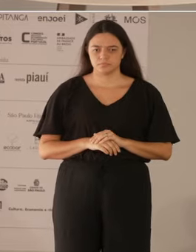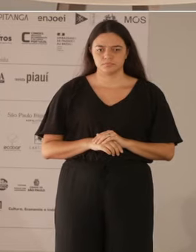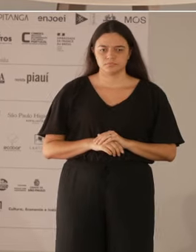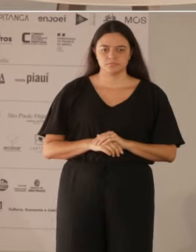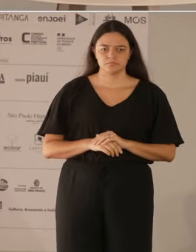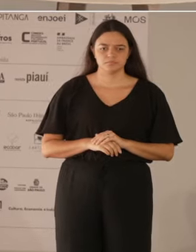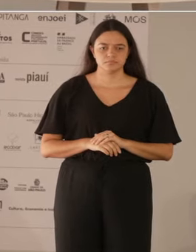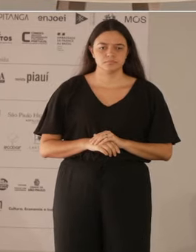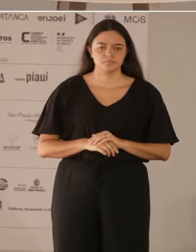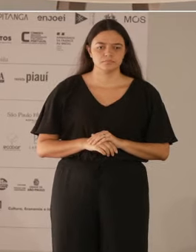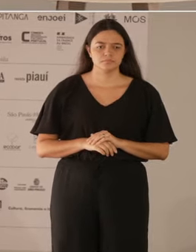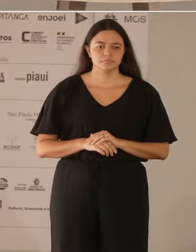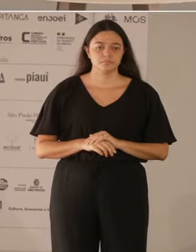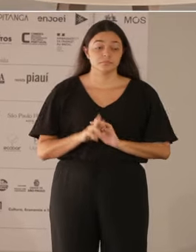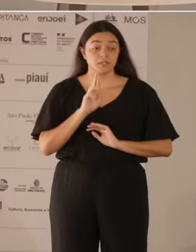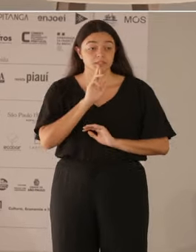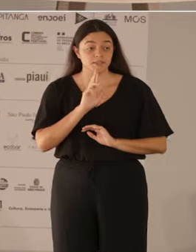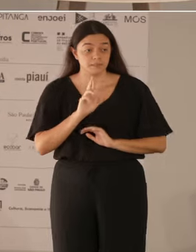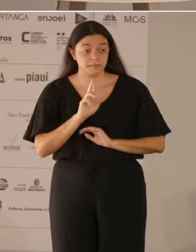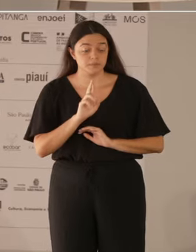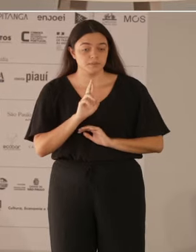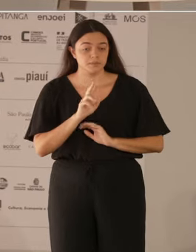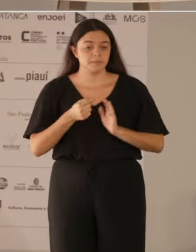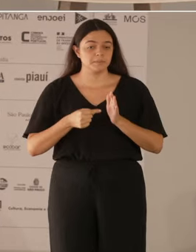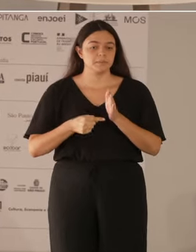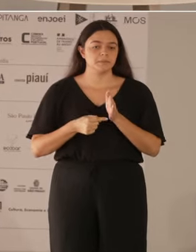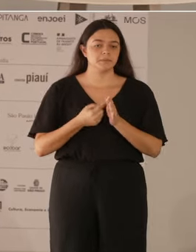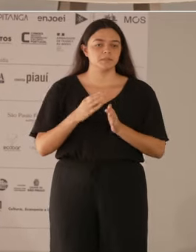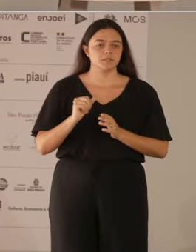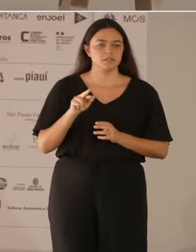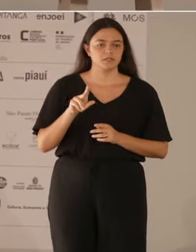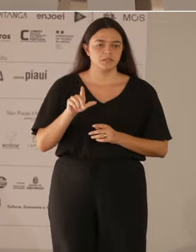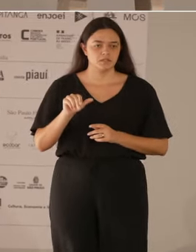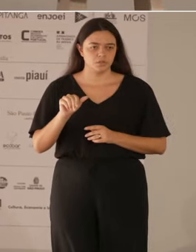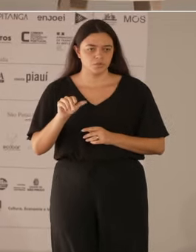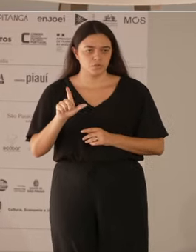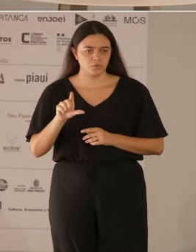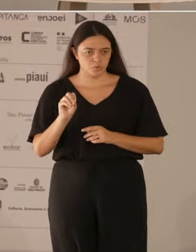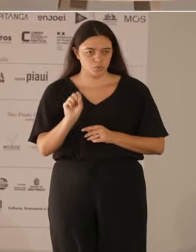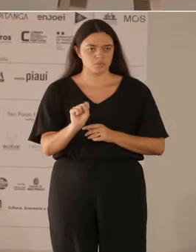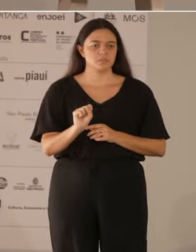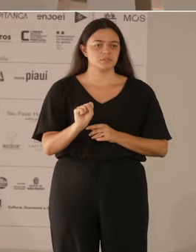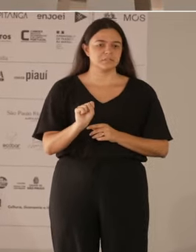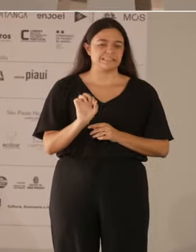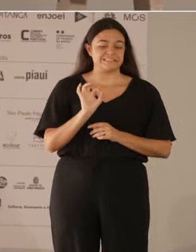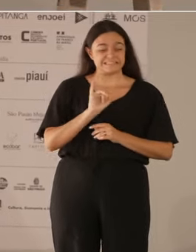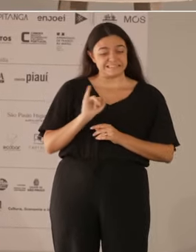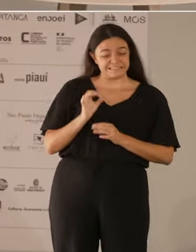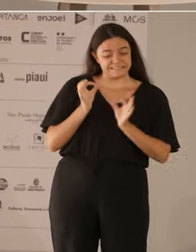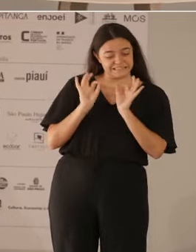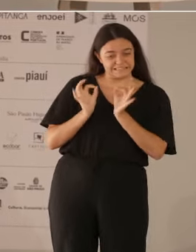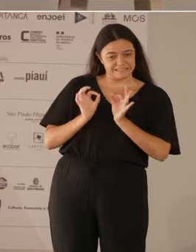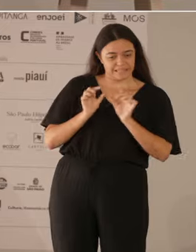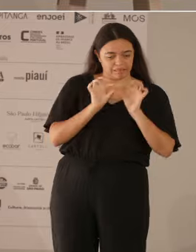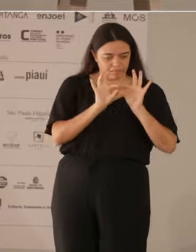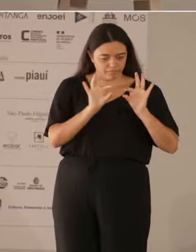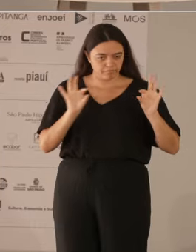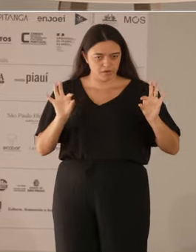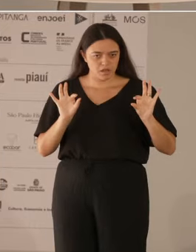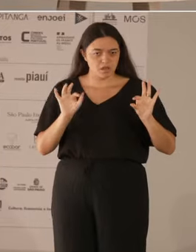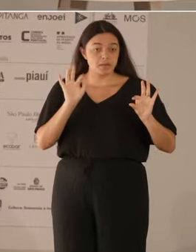Francesca, primeiro, né, que é do Carlos Ginzburg essa frase, não sei se é exatamente assim, né, e eu acho